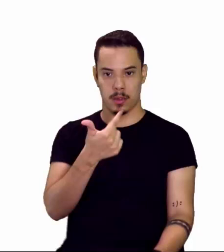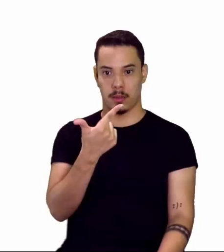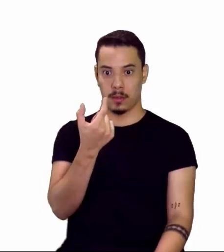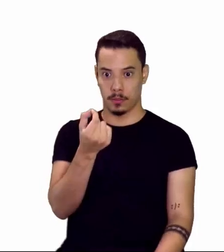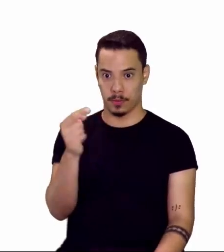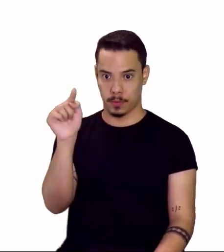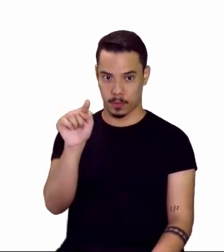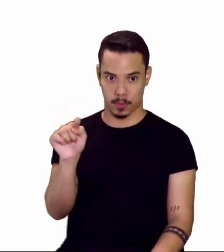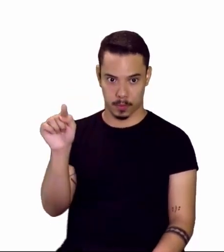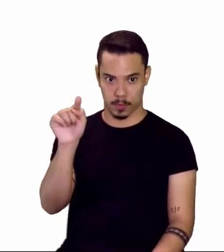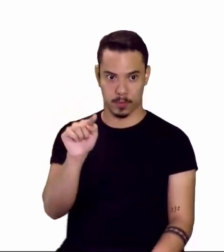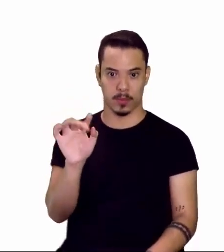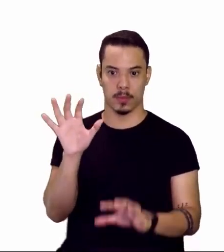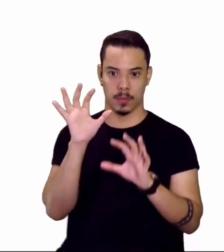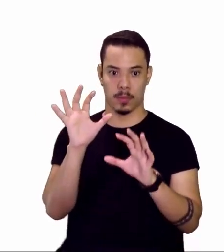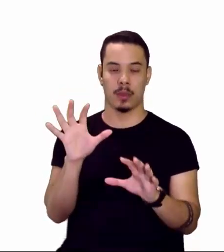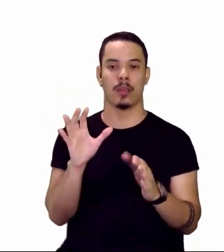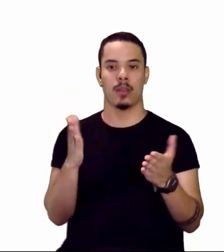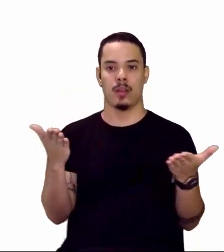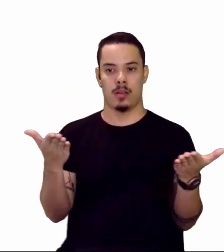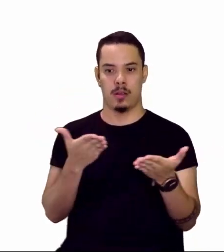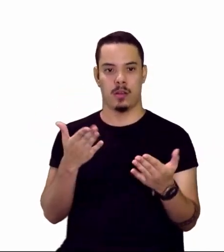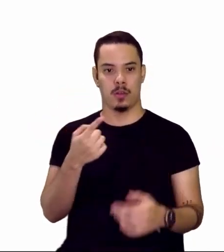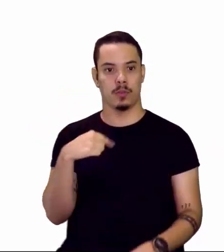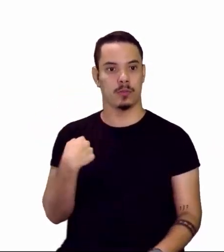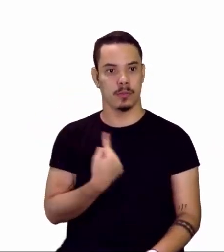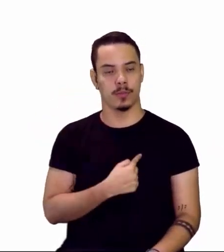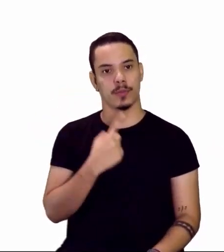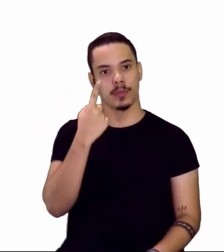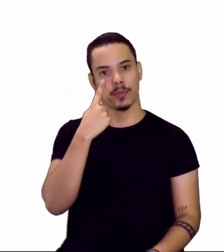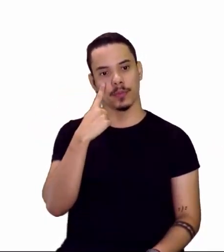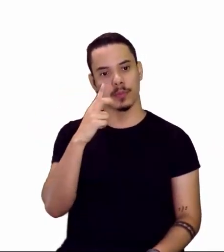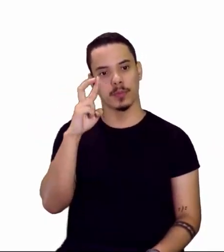graus. Agora, observe o